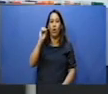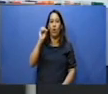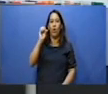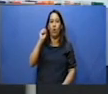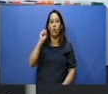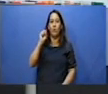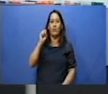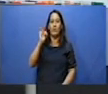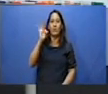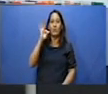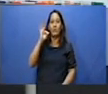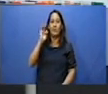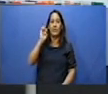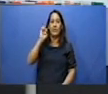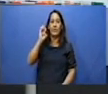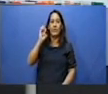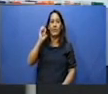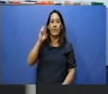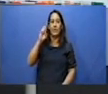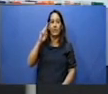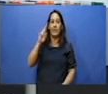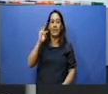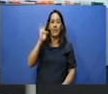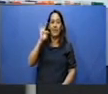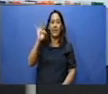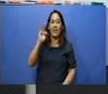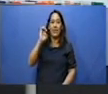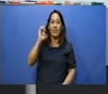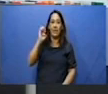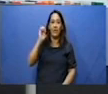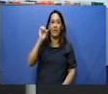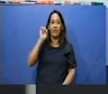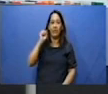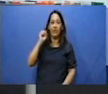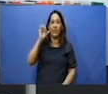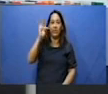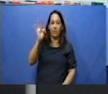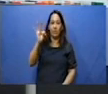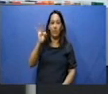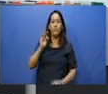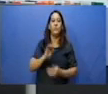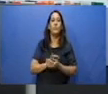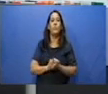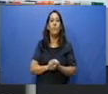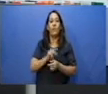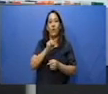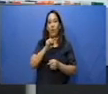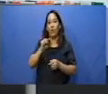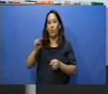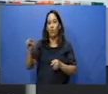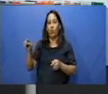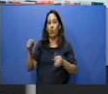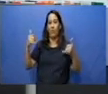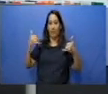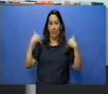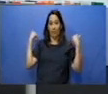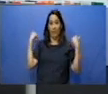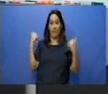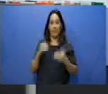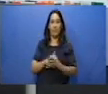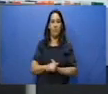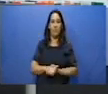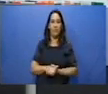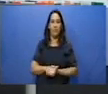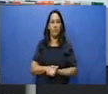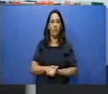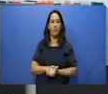foi colocado, a escultura, chama Osterfest. Passou o lápis vermelho lá